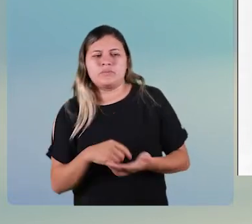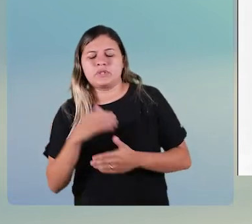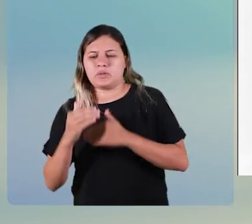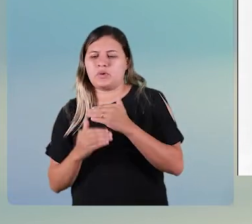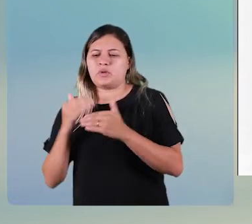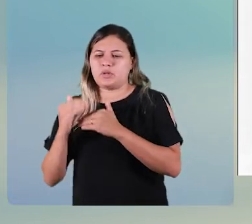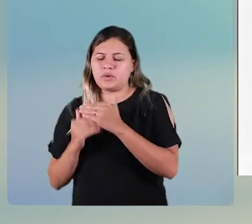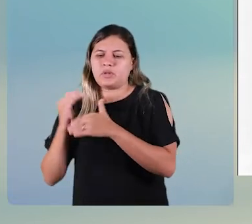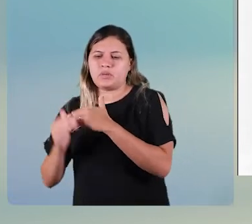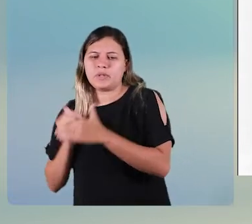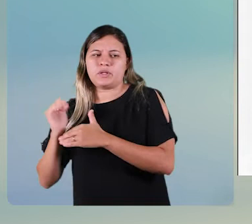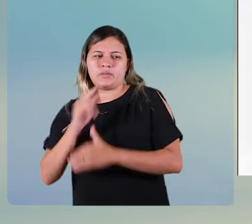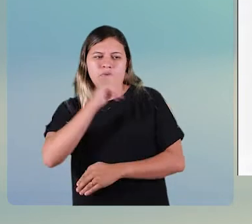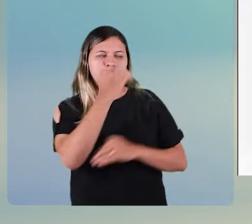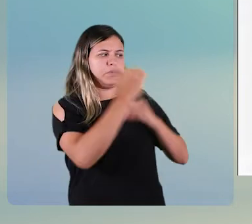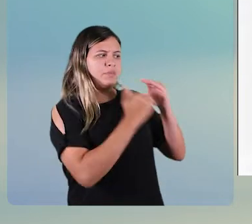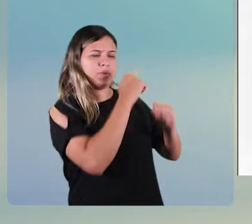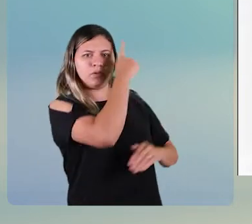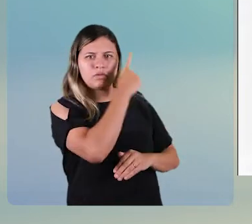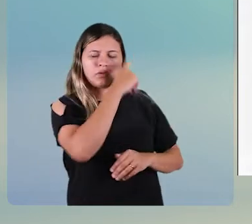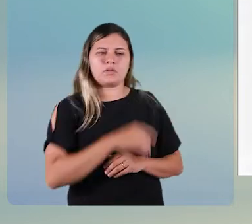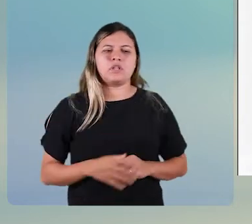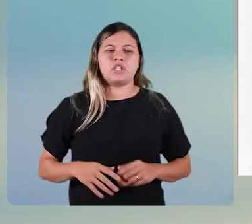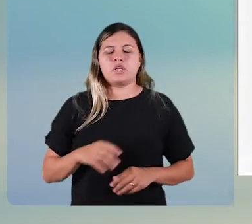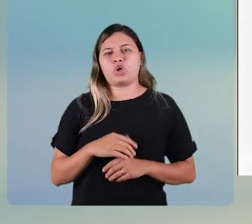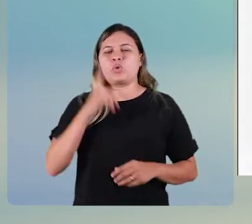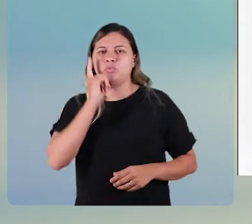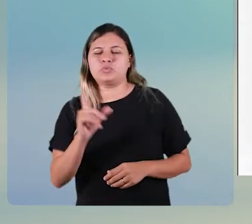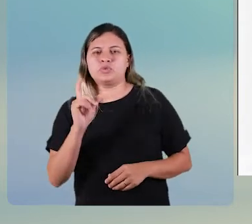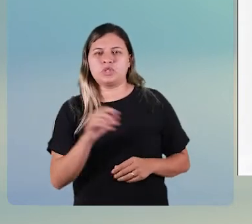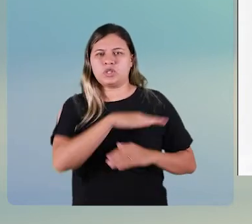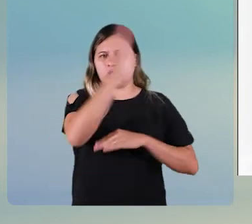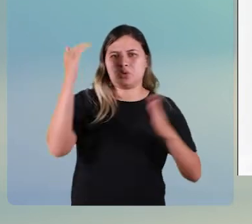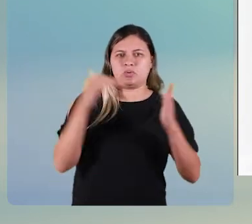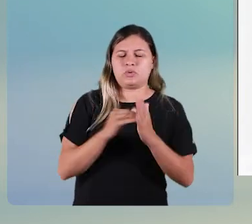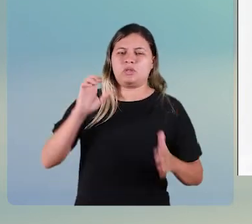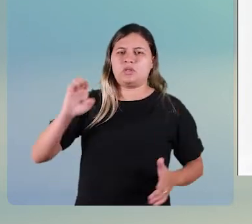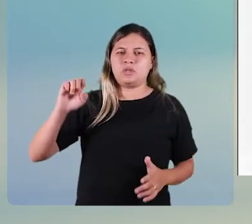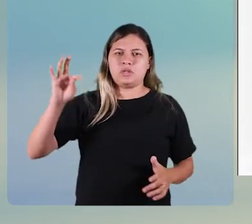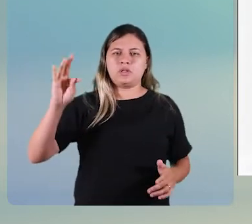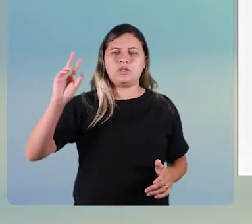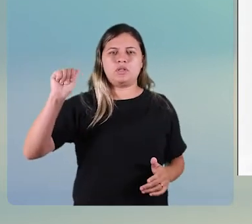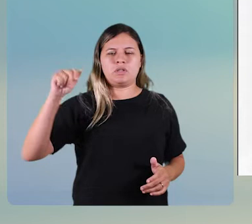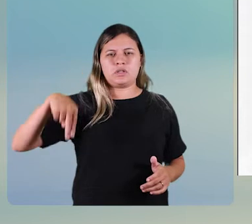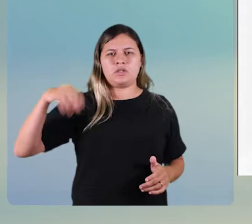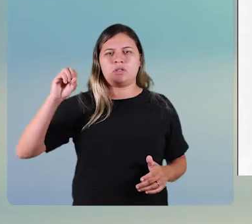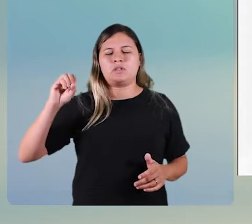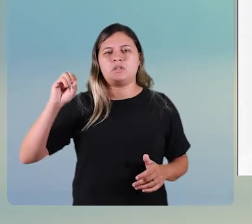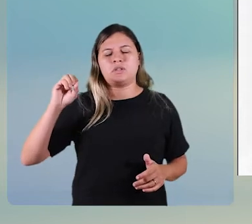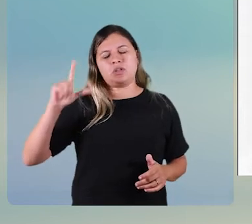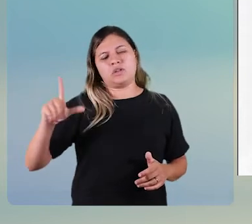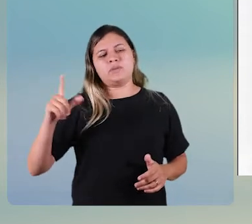sofrer fermentação, etc. E aí você vai obter o etanol. E aí, há uns anos atrás, né, já faz algum